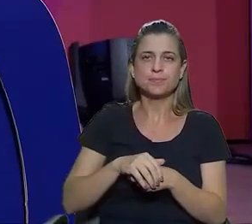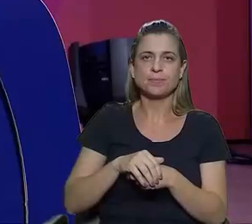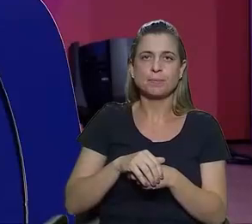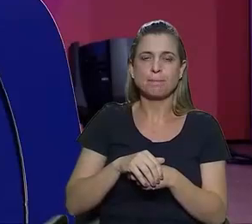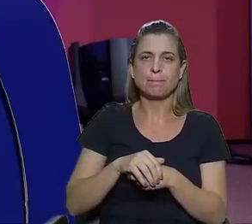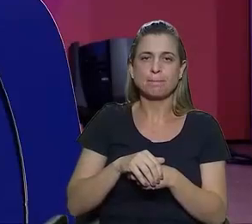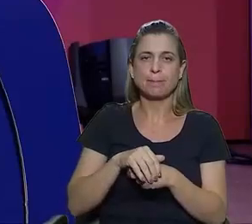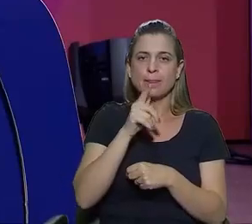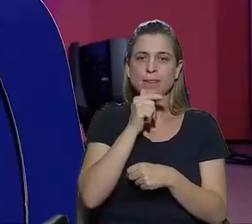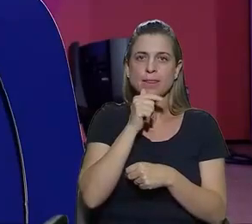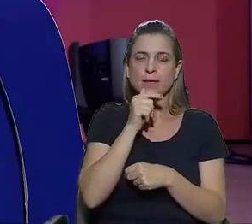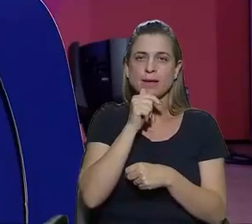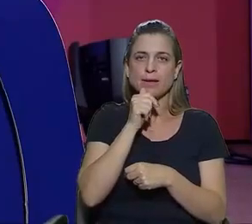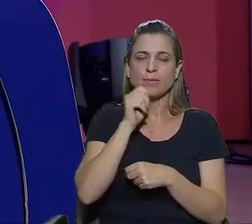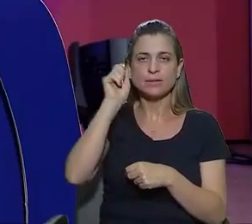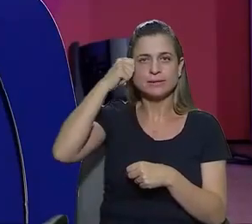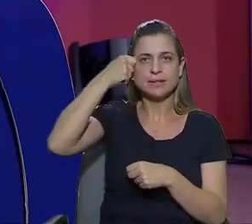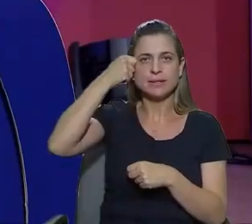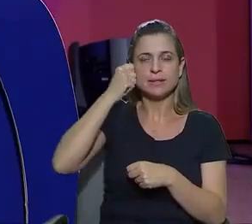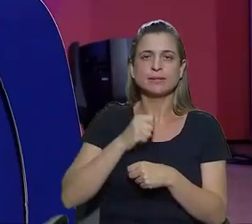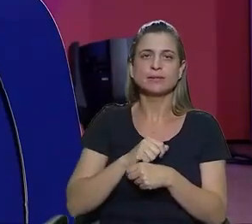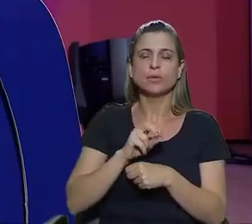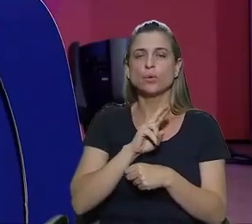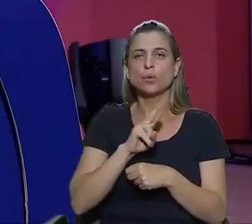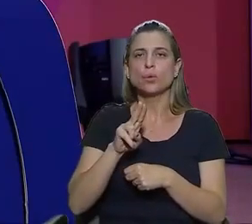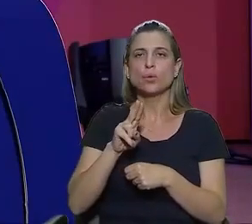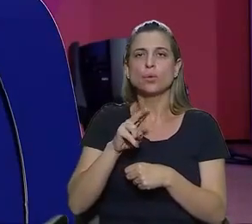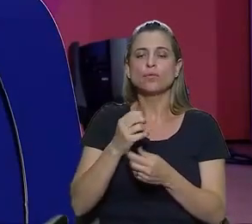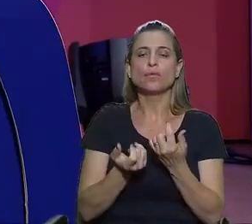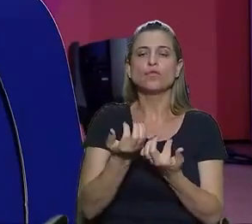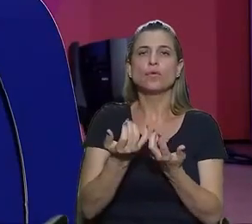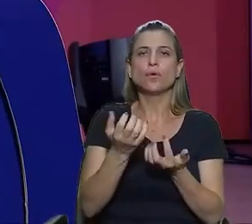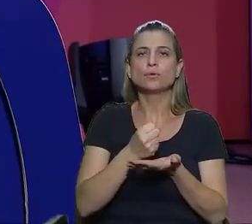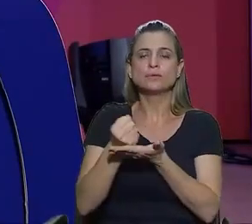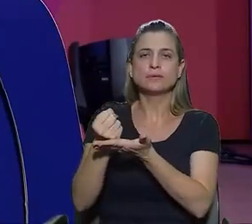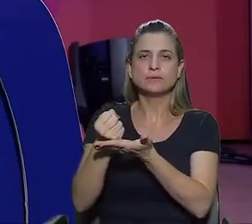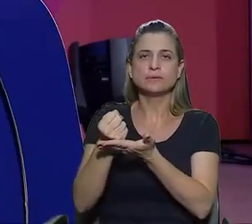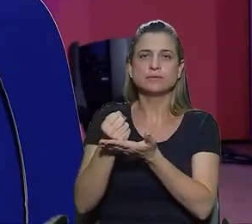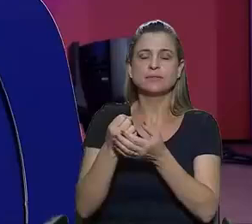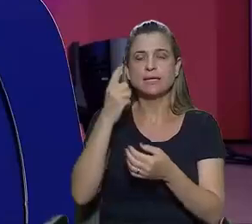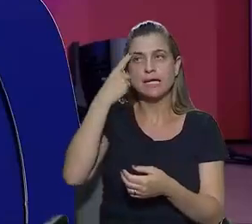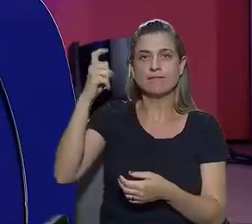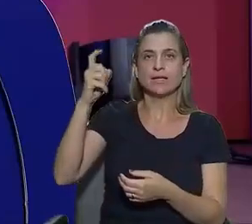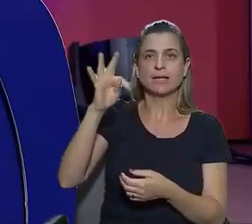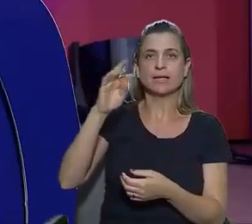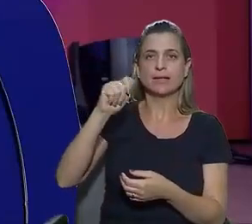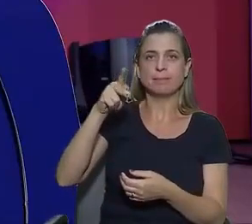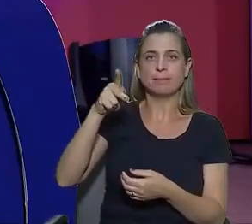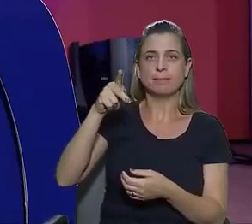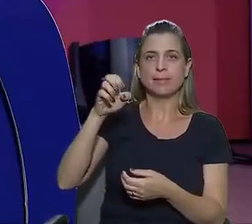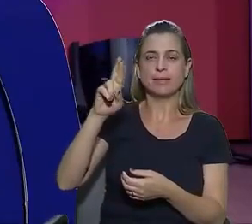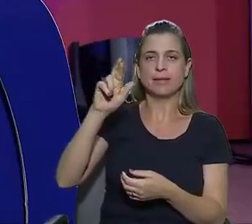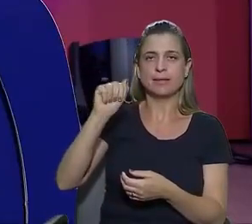Água Negra. No novo Salvar o Fogo, ele inventa a Tapera do Paraguaçu, ou seja, é um espaço que